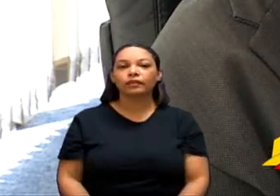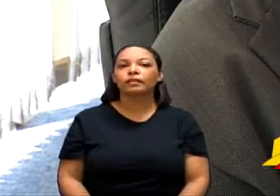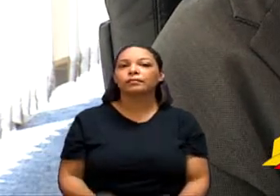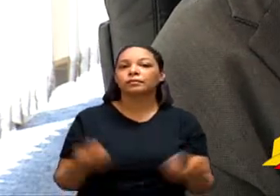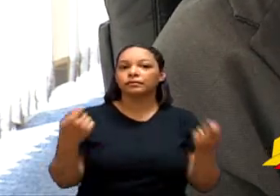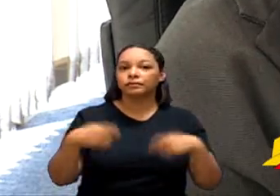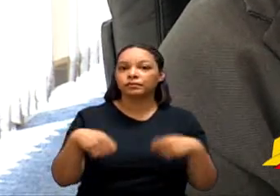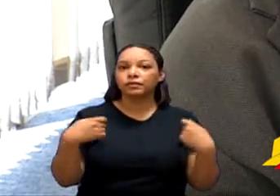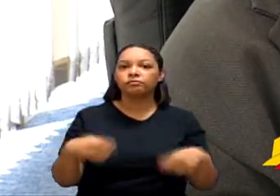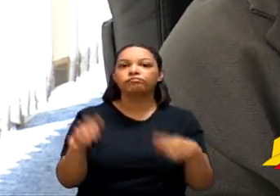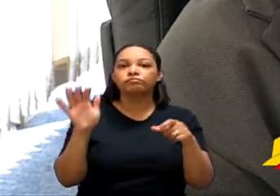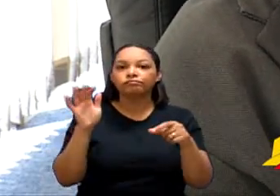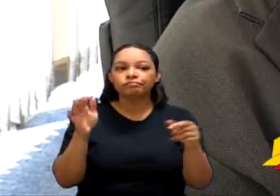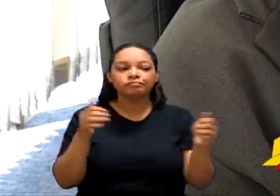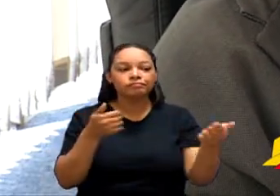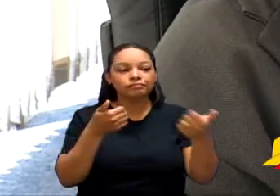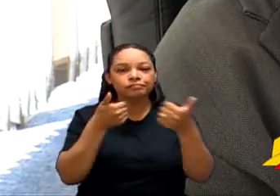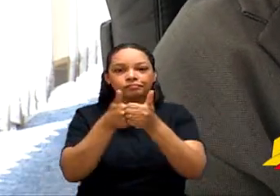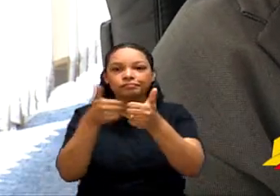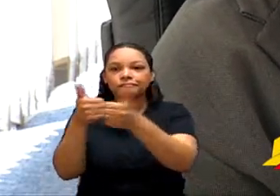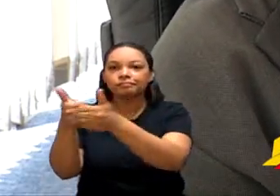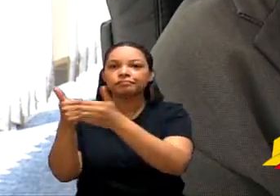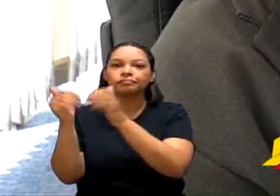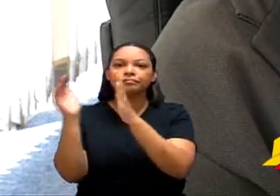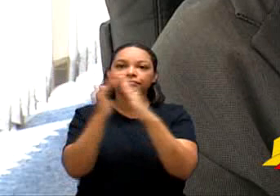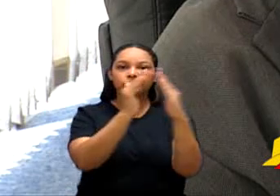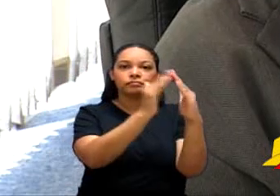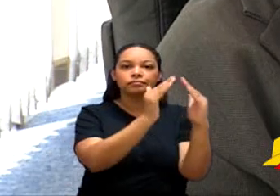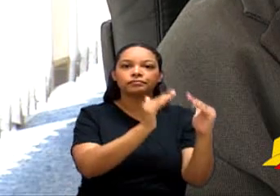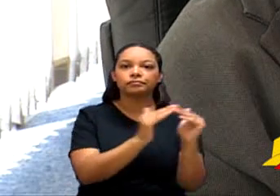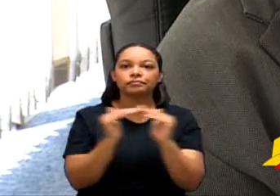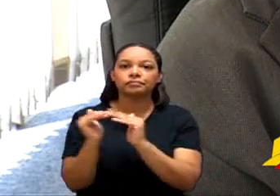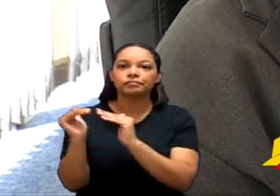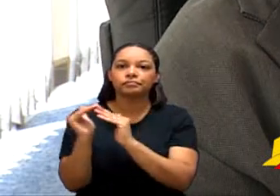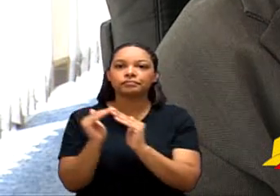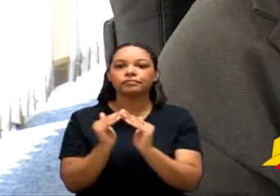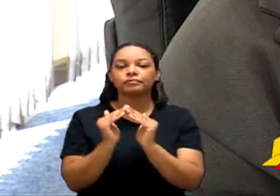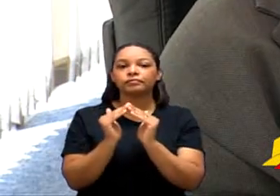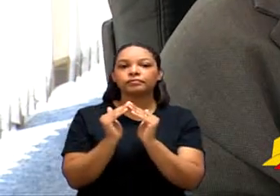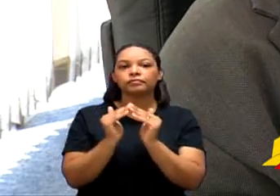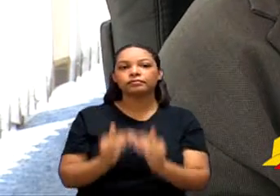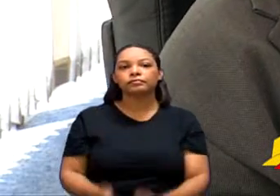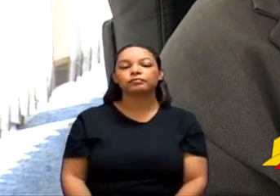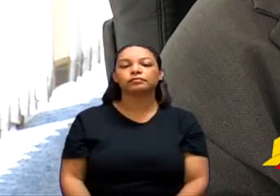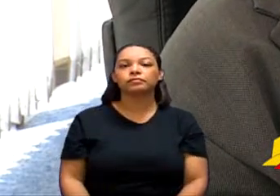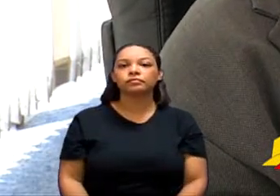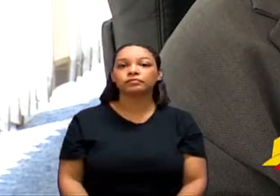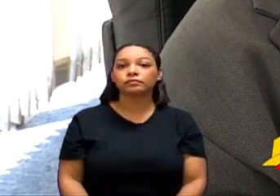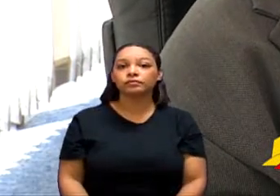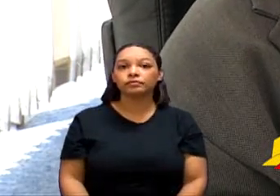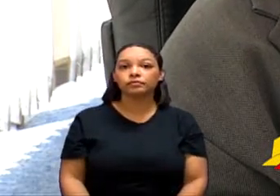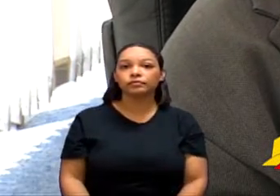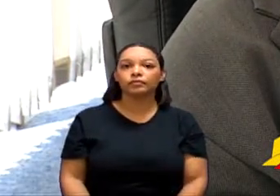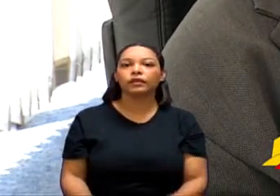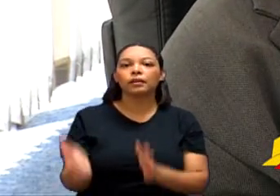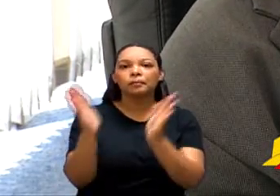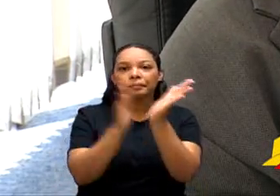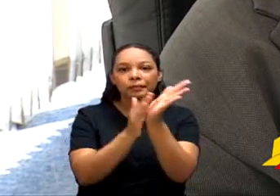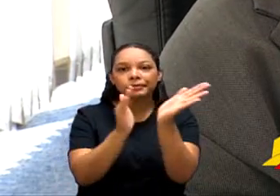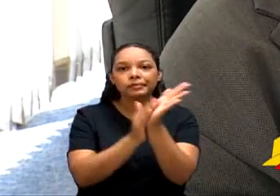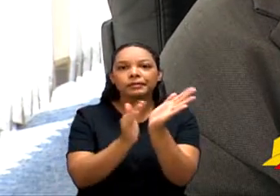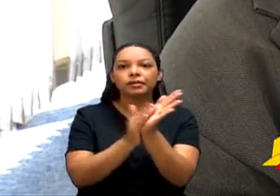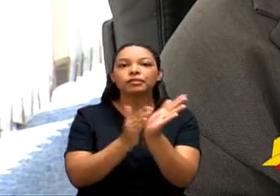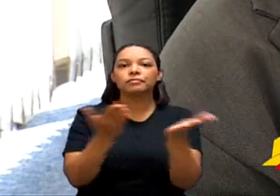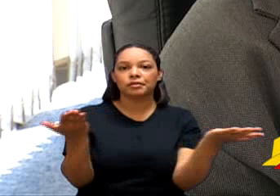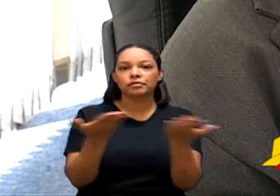núcleos habitacionais como o Carandá lá e o outro que é o Altos de Ipanema, né? Então, parabéns pela iniciativa